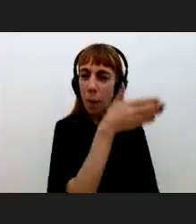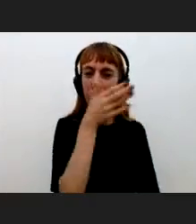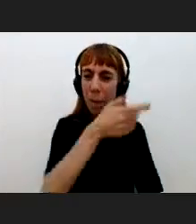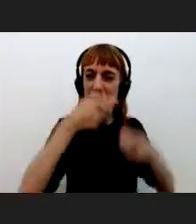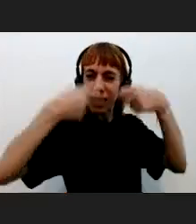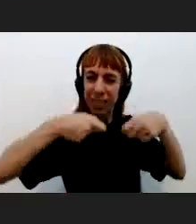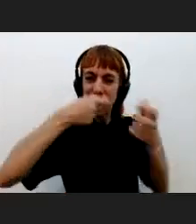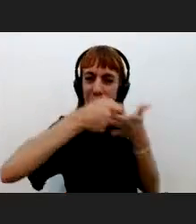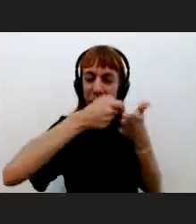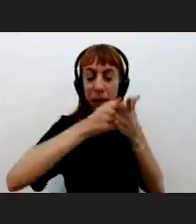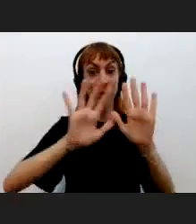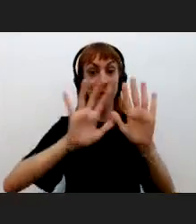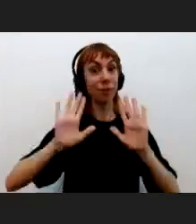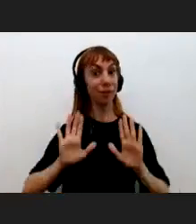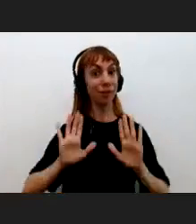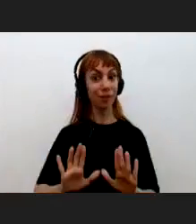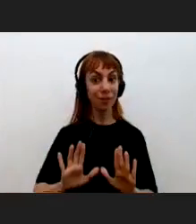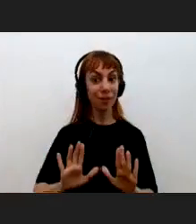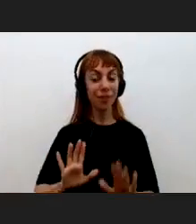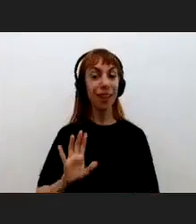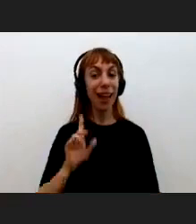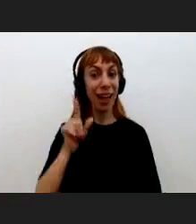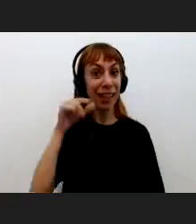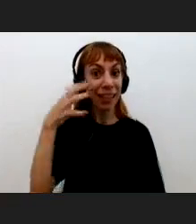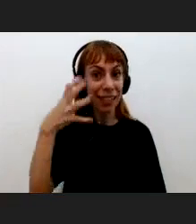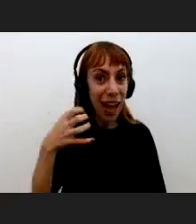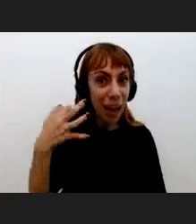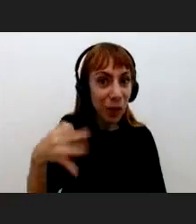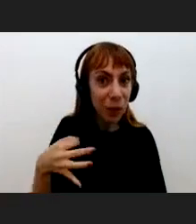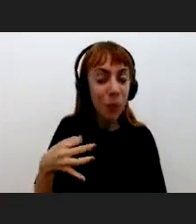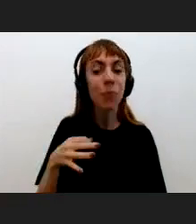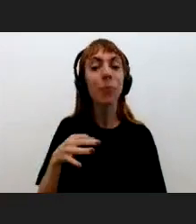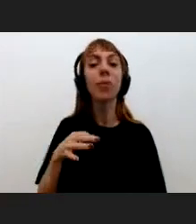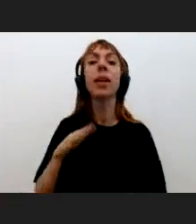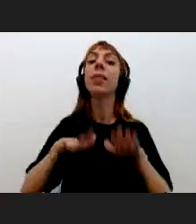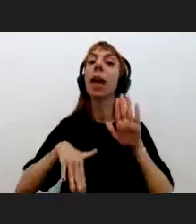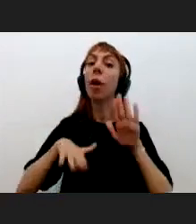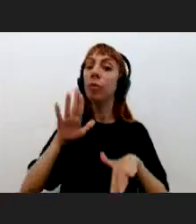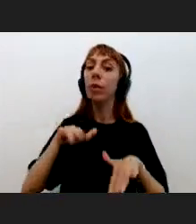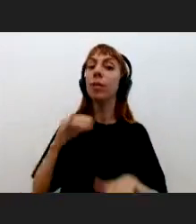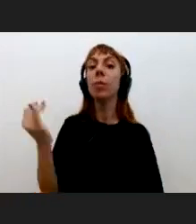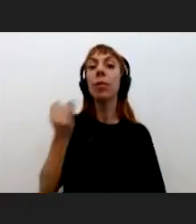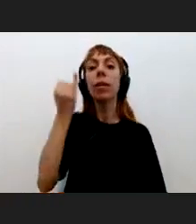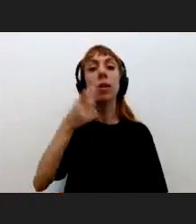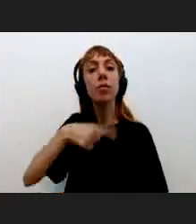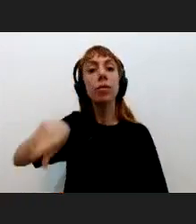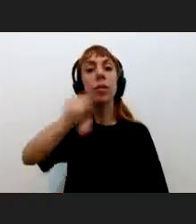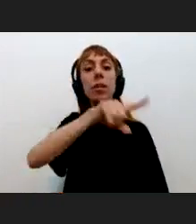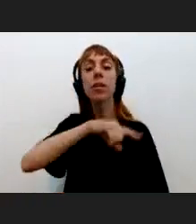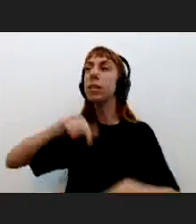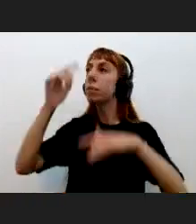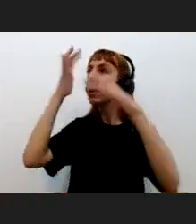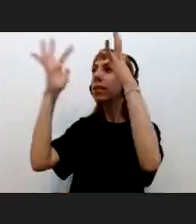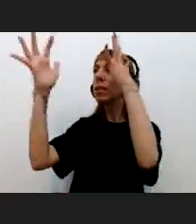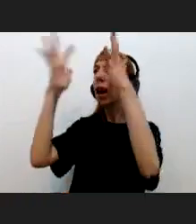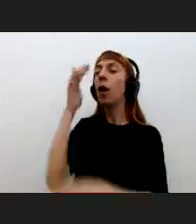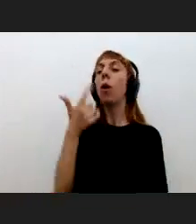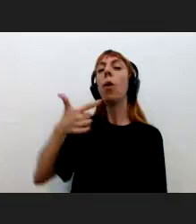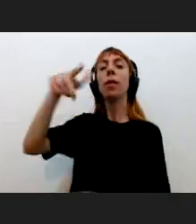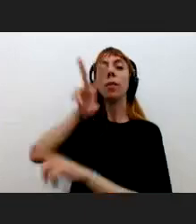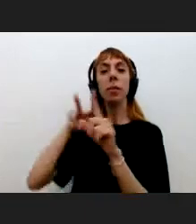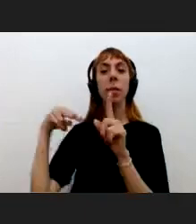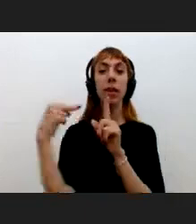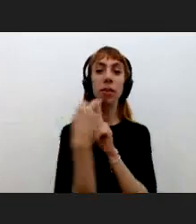cultura que entende que existem práticas de saberes que são mais valiosas do que outras? E às vezes no